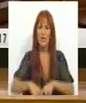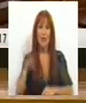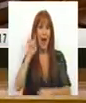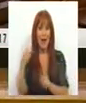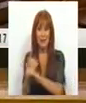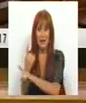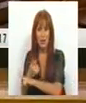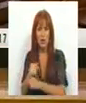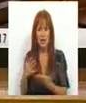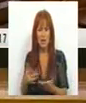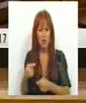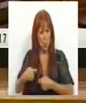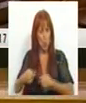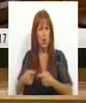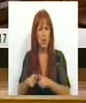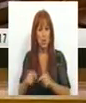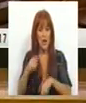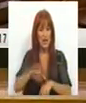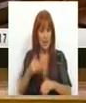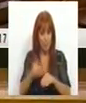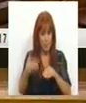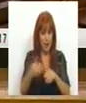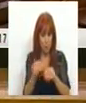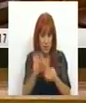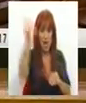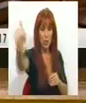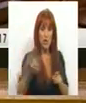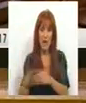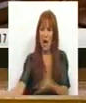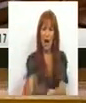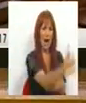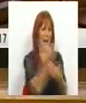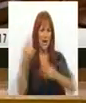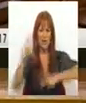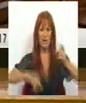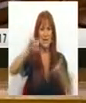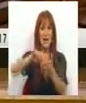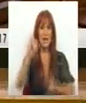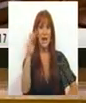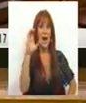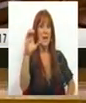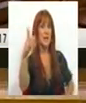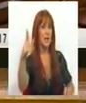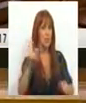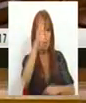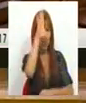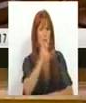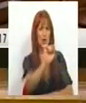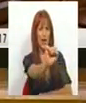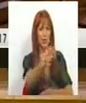ativos, que terá custos no médio e no longo prazo para a arrecadação fiscal em sede IRC para o